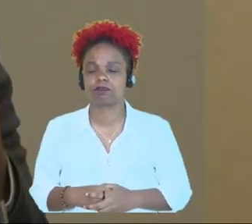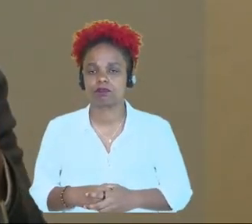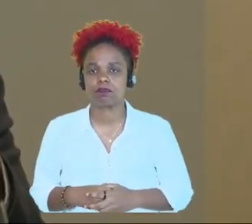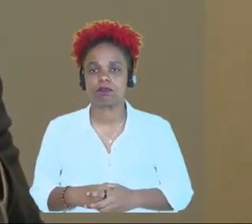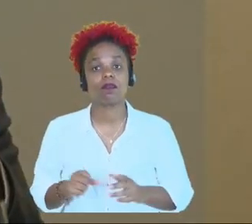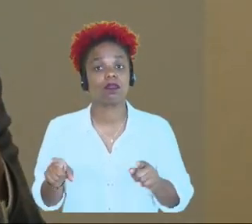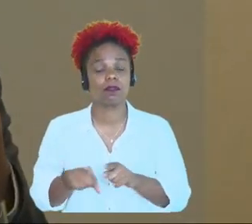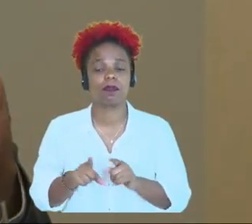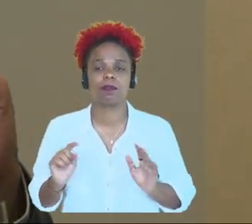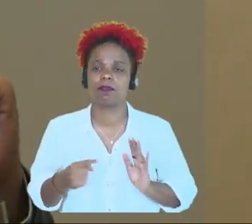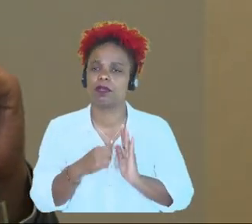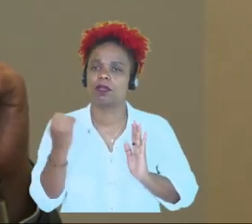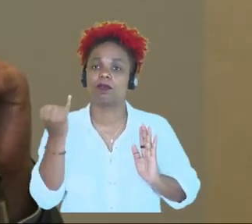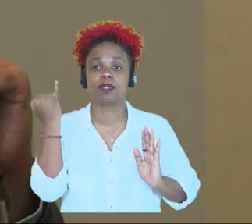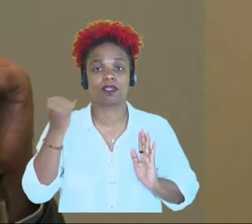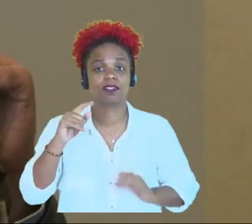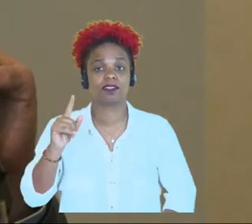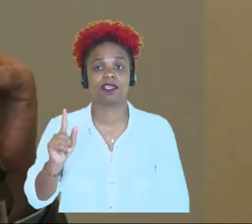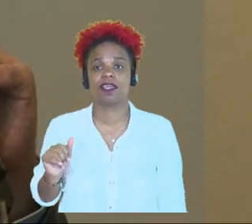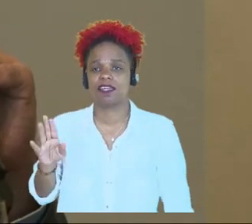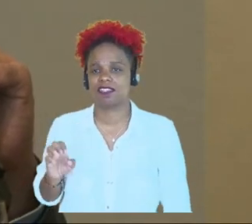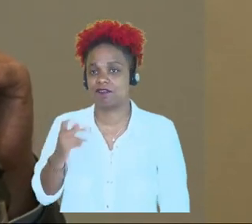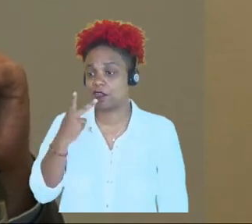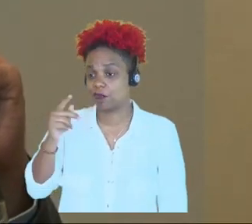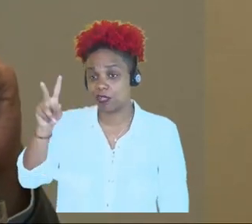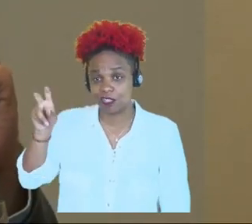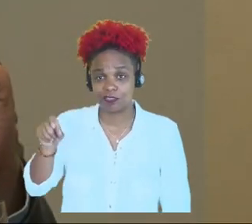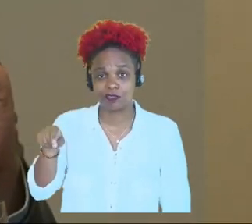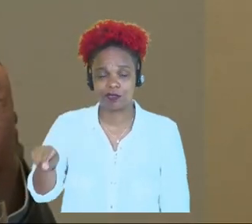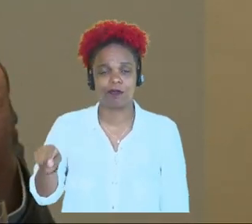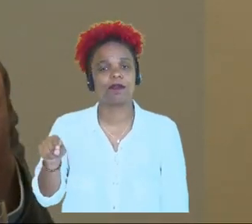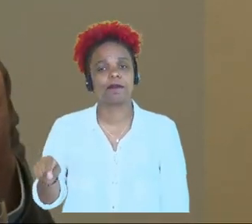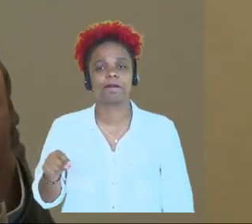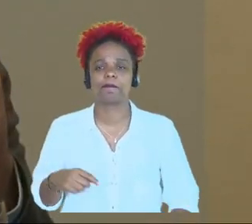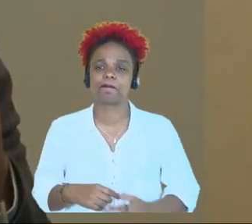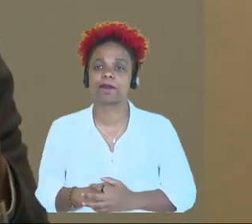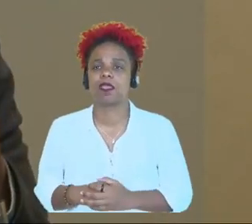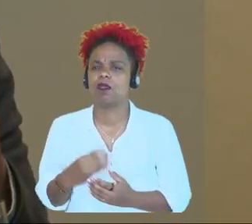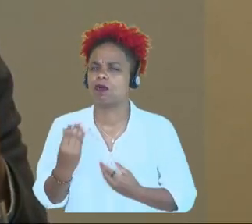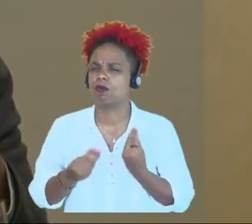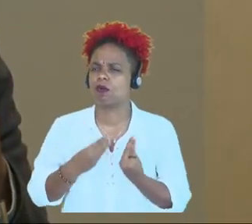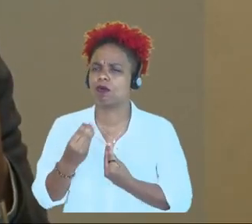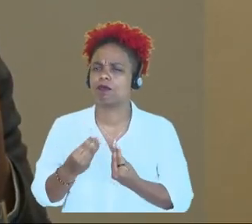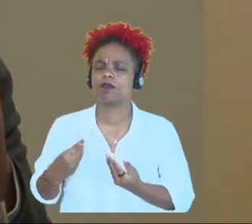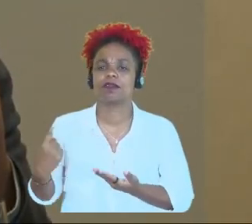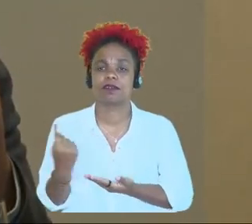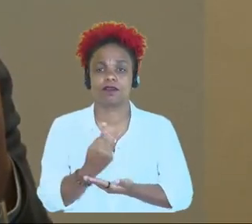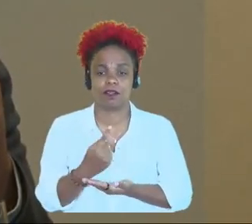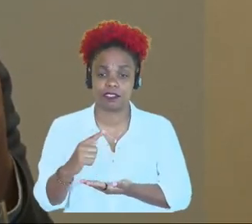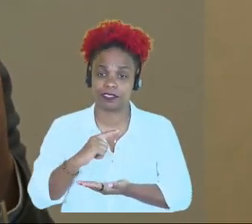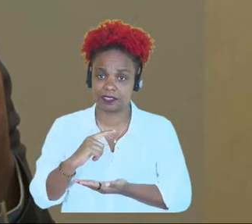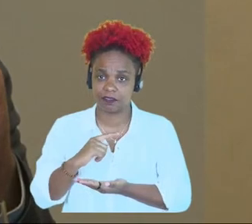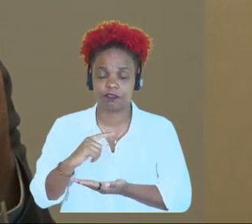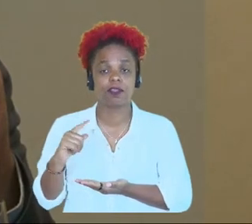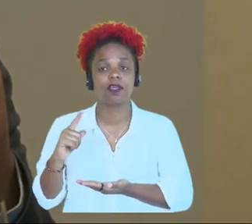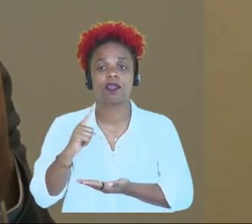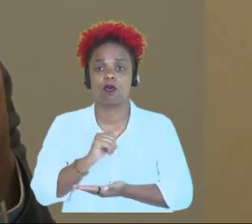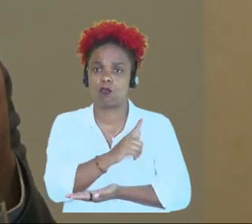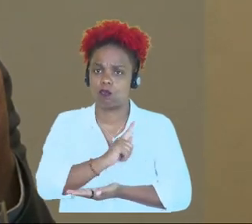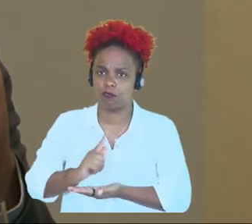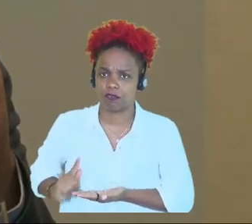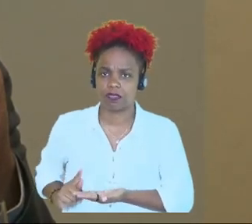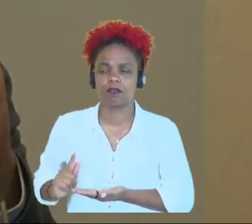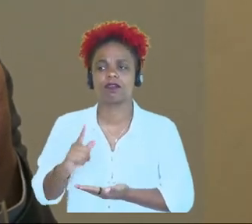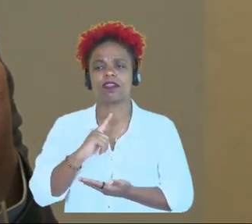Eu acho que toca também no ponto fundamental que a Graziella colocou, que é como que, no limite, a